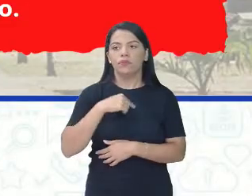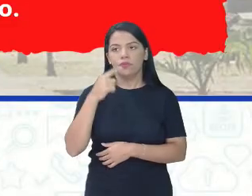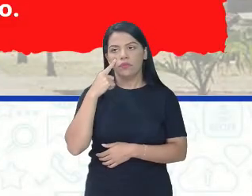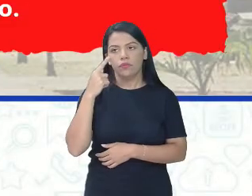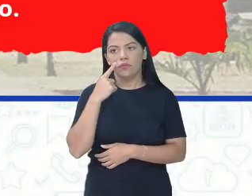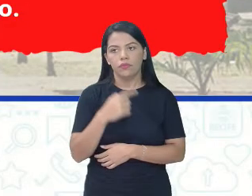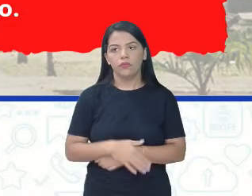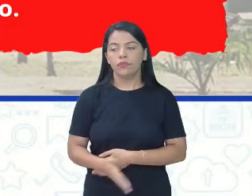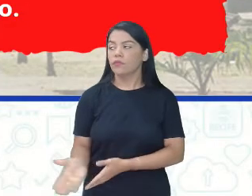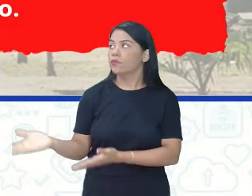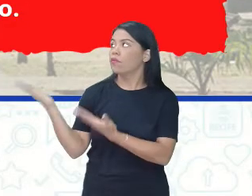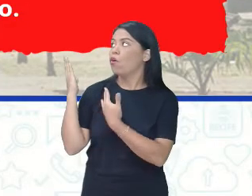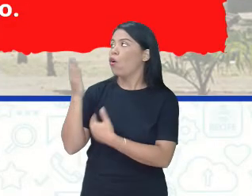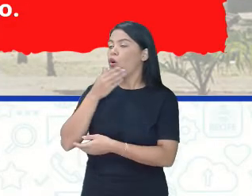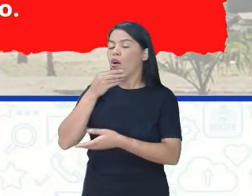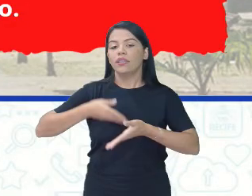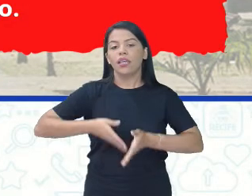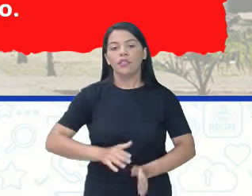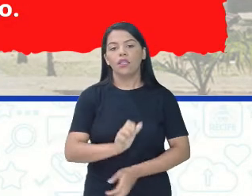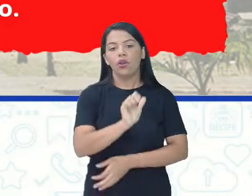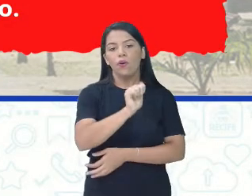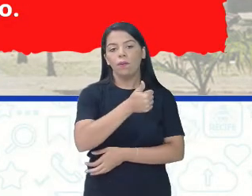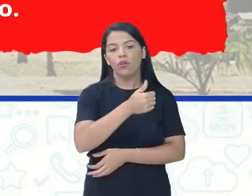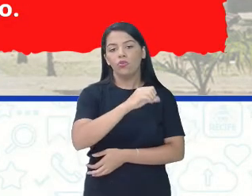nasceu em 1904 e morreu em